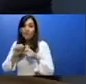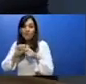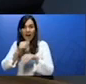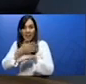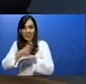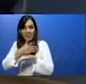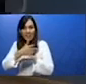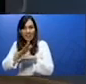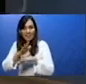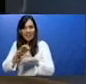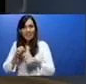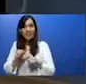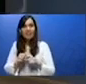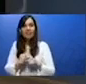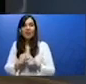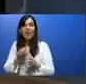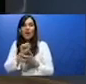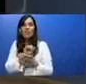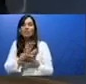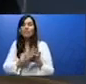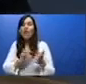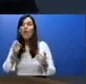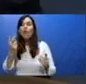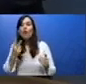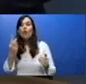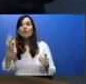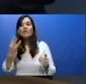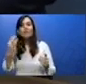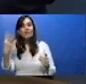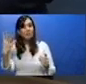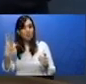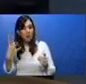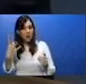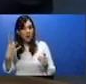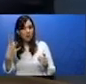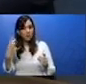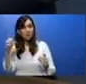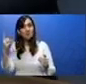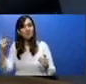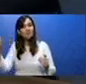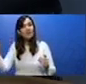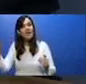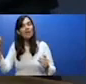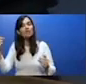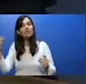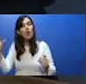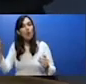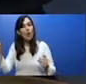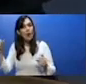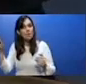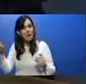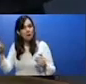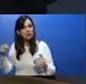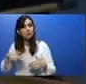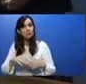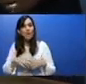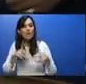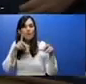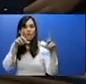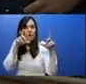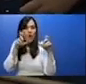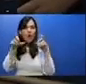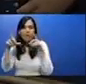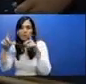tarefinha, tá? Exercícios 2, 3 e 4 das páginas 17 e 18. Tirem uma foto, façam com